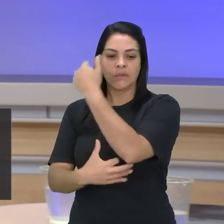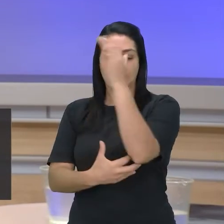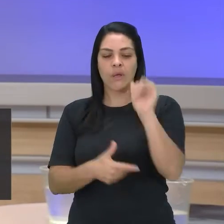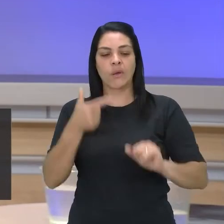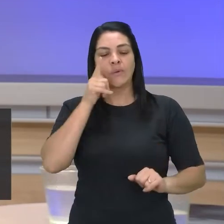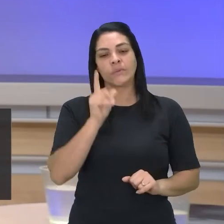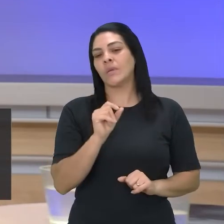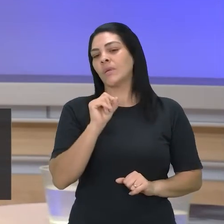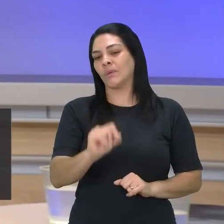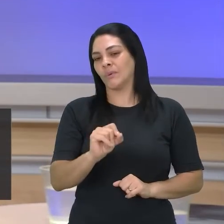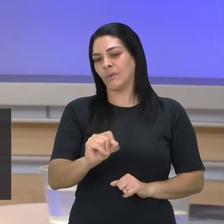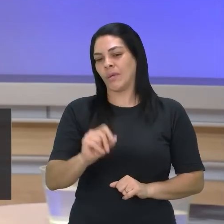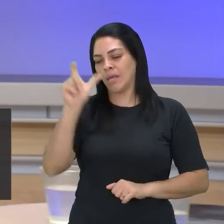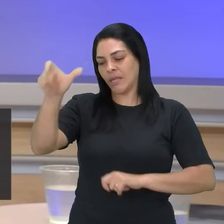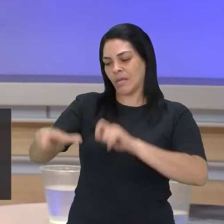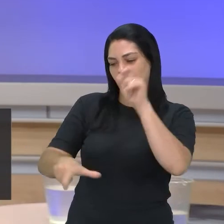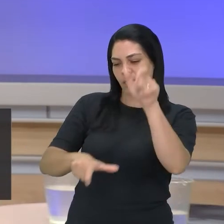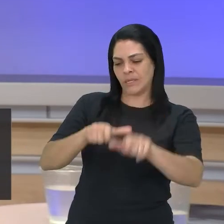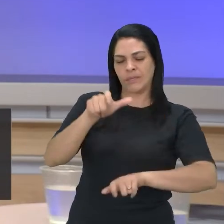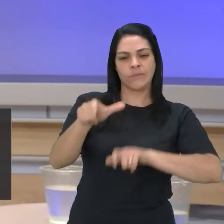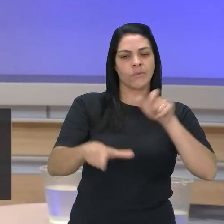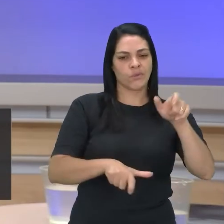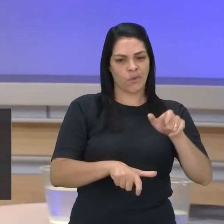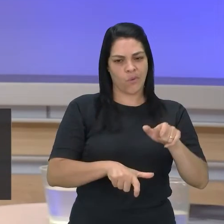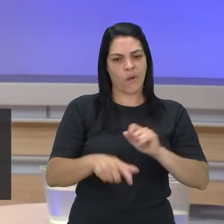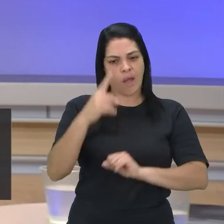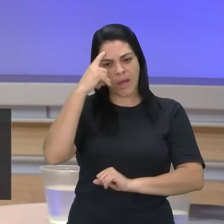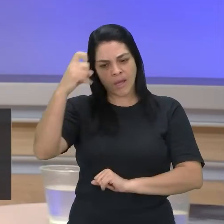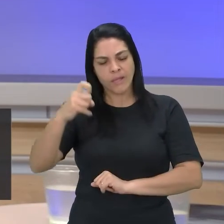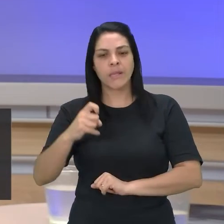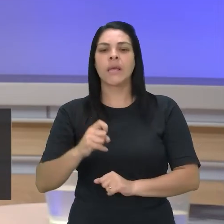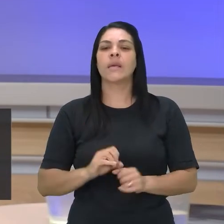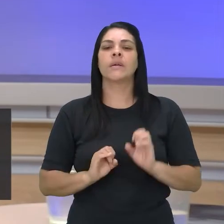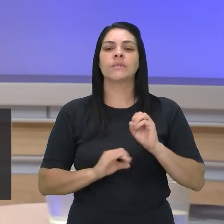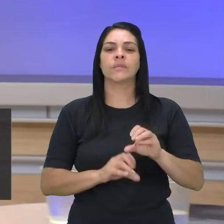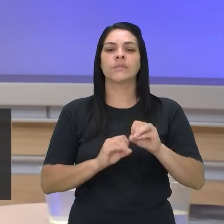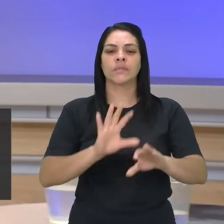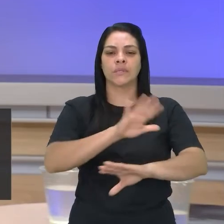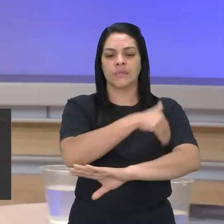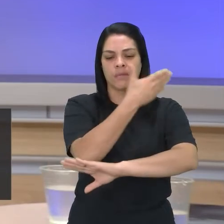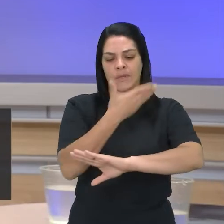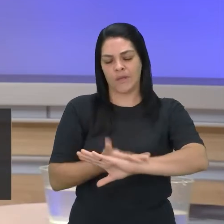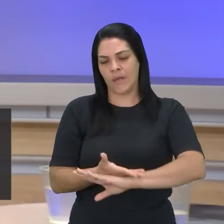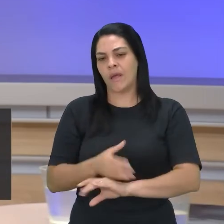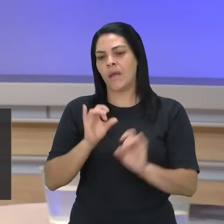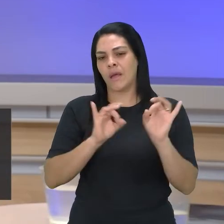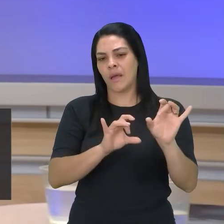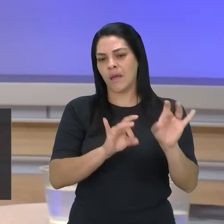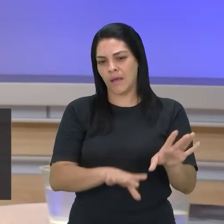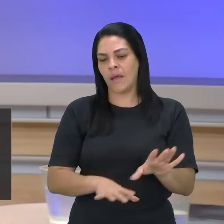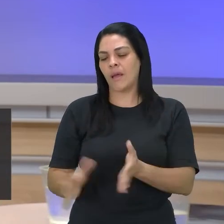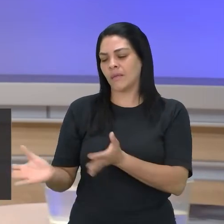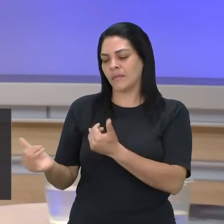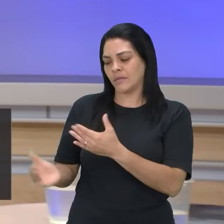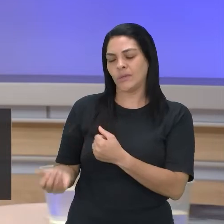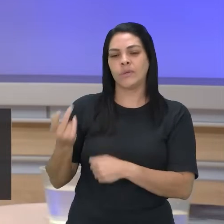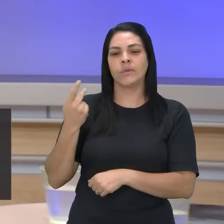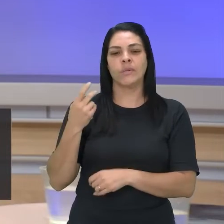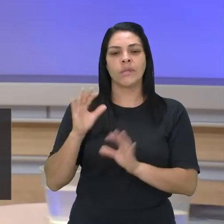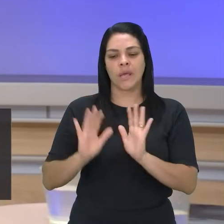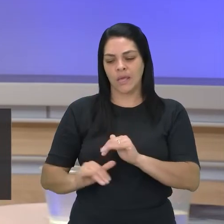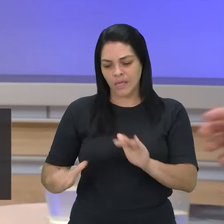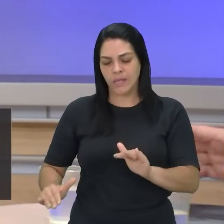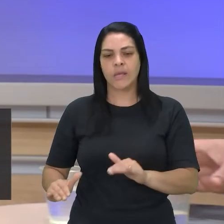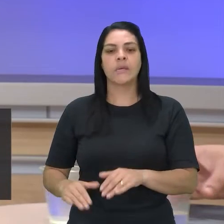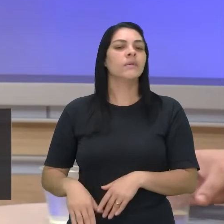dos indivíduos, né, então entendendo essa ideia também de educação integral, né? Cada criança, cada jovem com seu histórico, com seu repertório